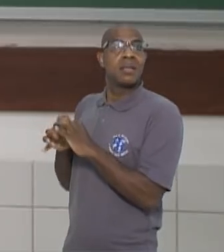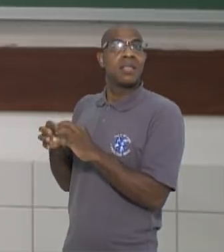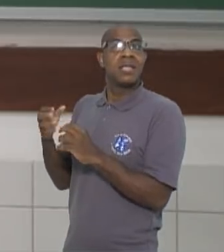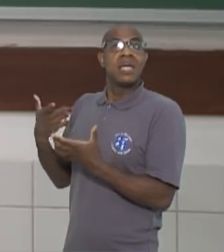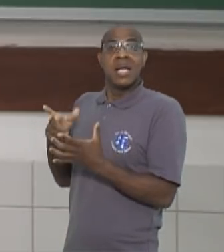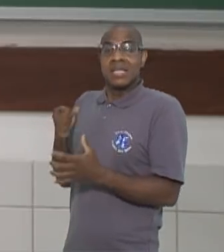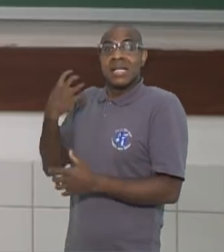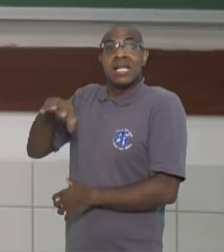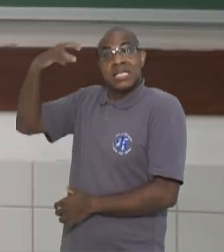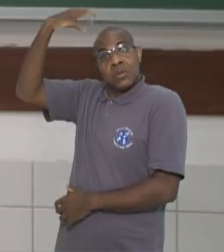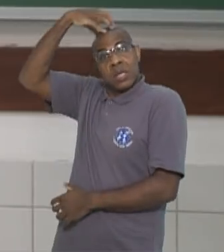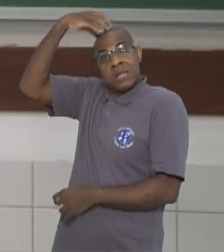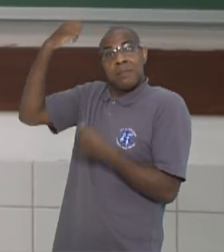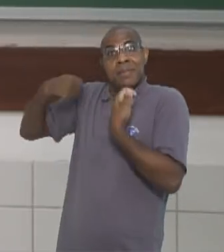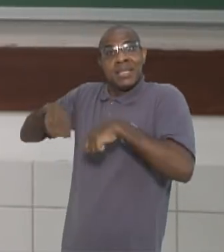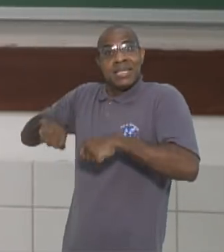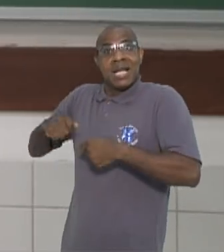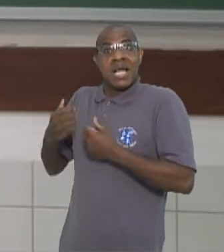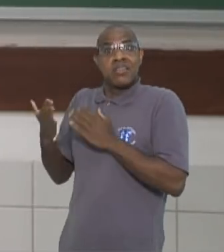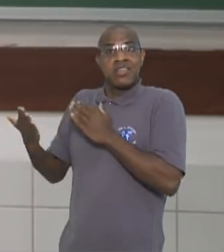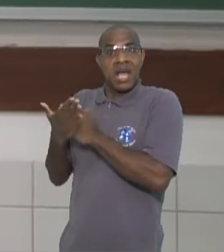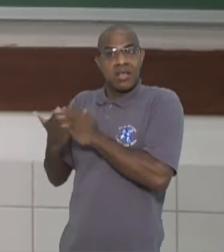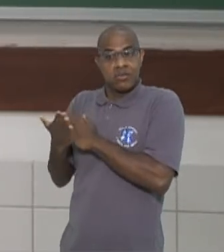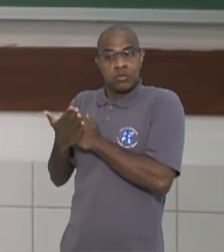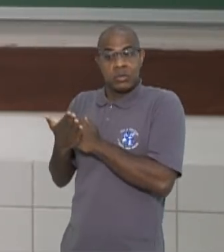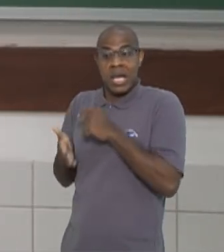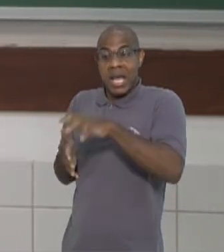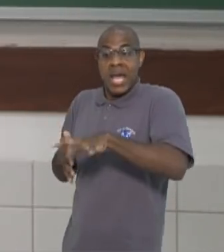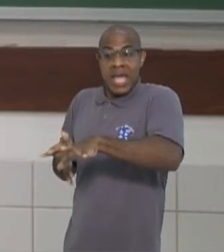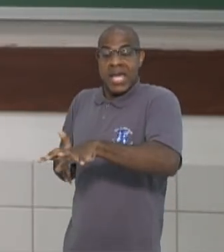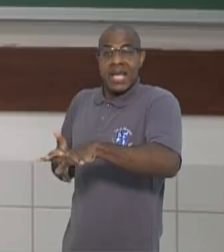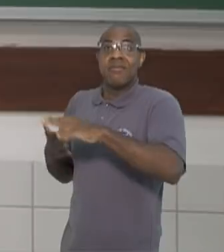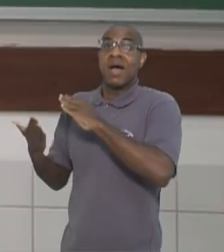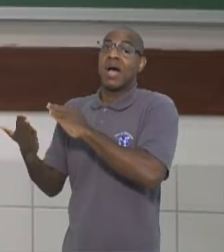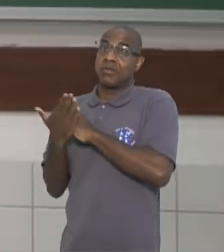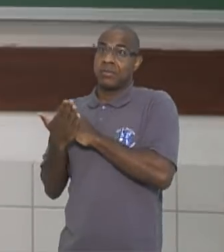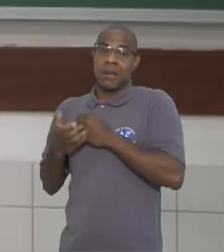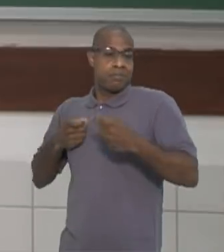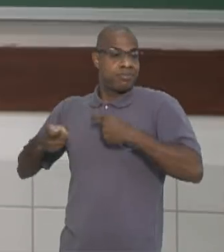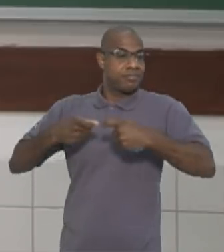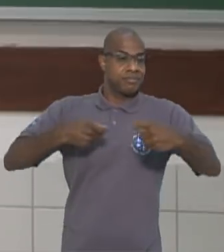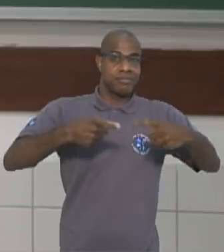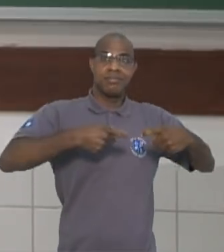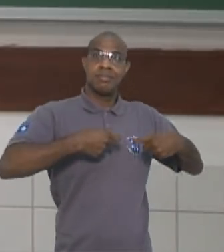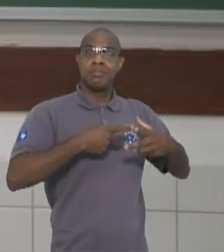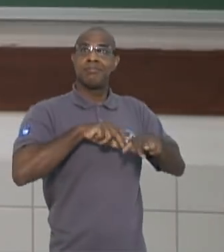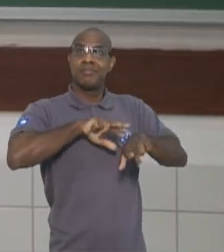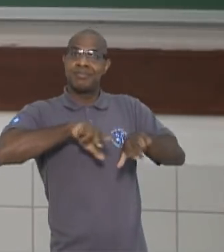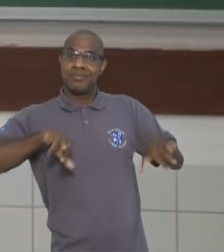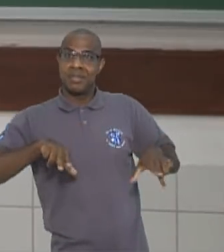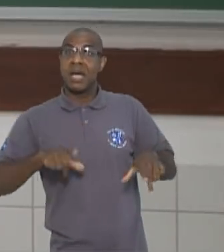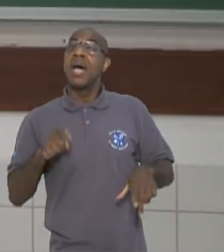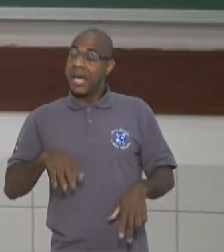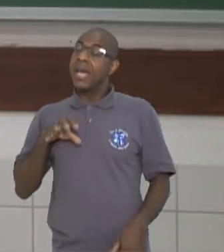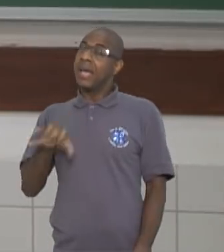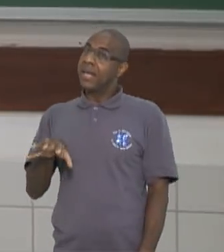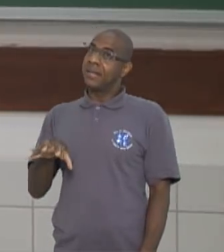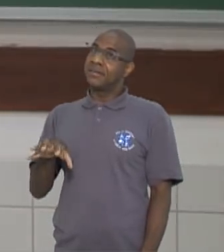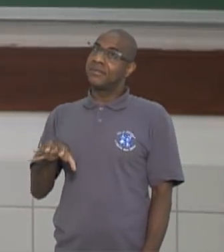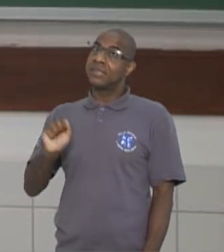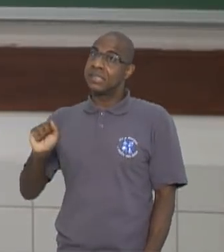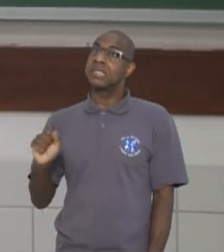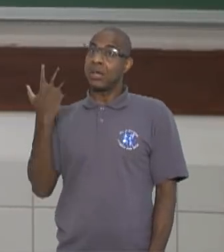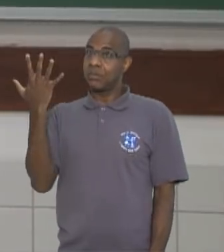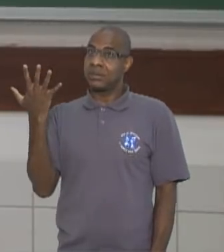de auxílio durante a guerra, ele vai estar ao seu dispor juntamente com os seus cavaleiros. E é assim que funciona, o